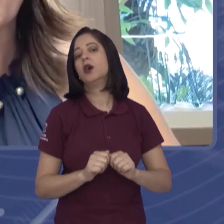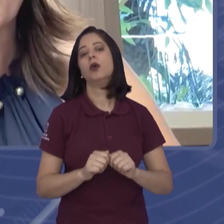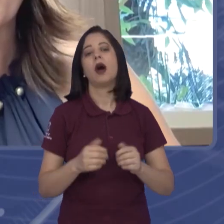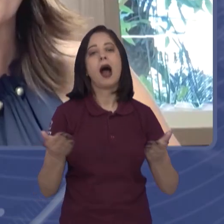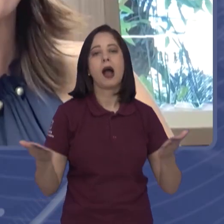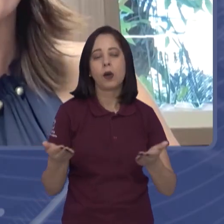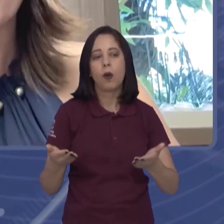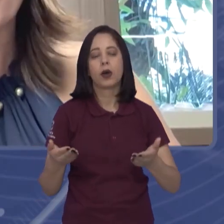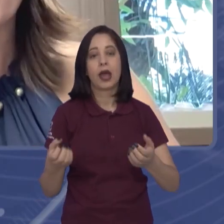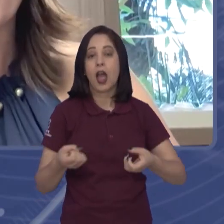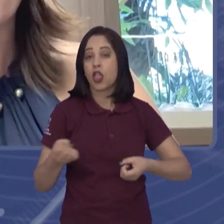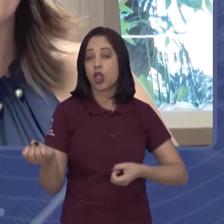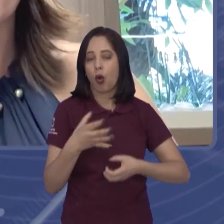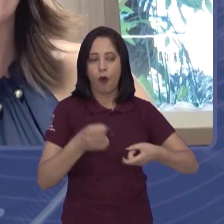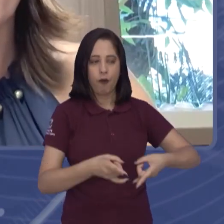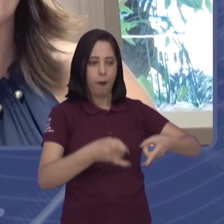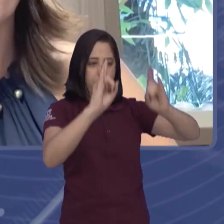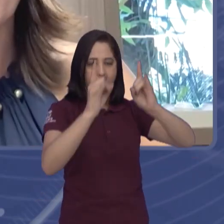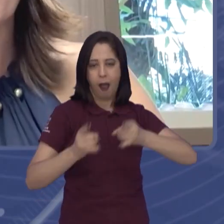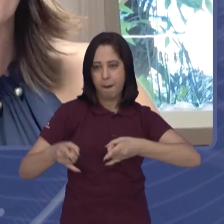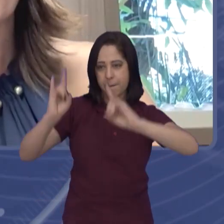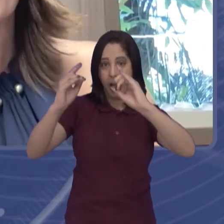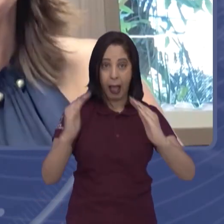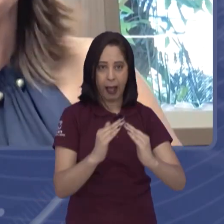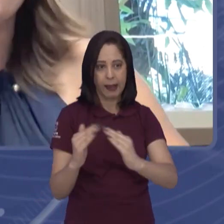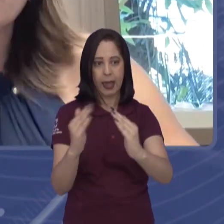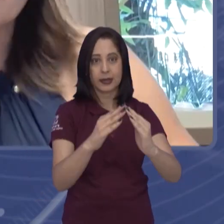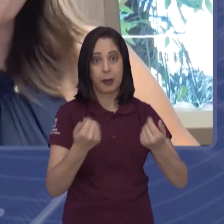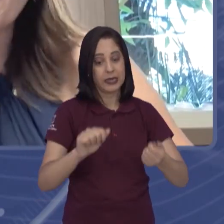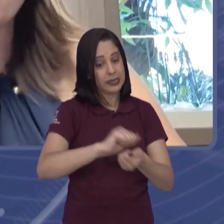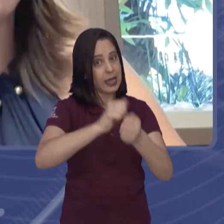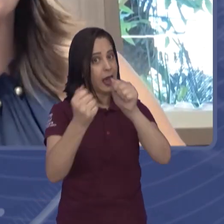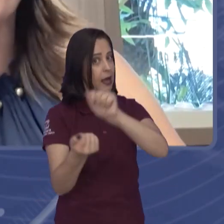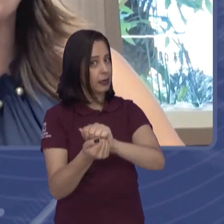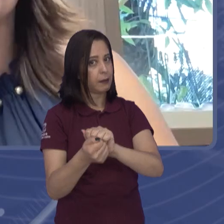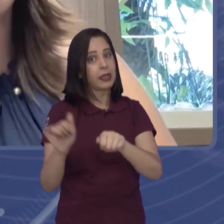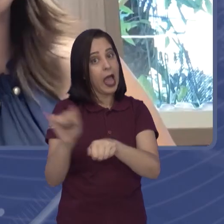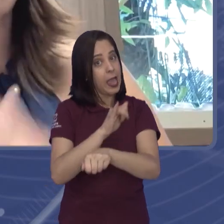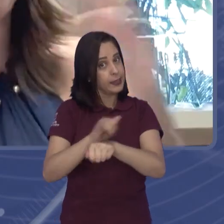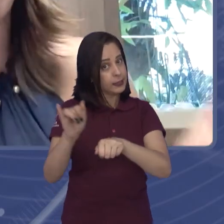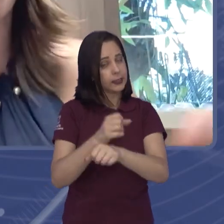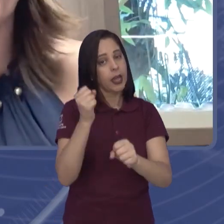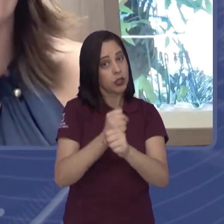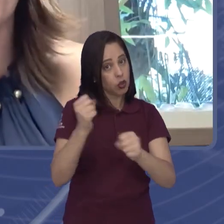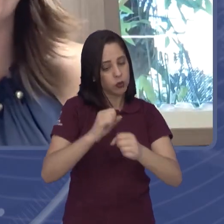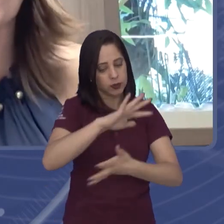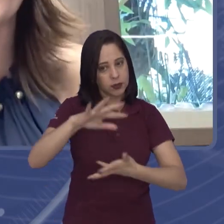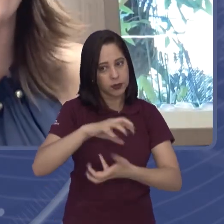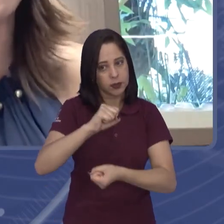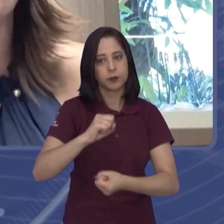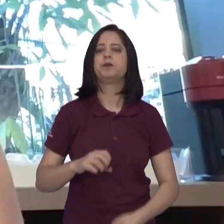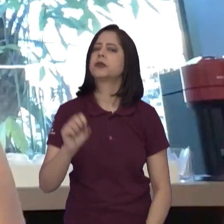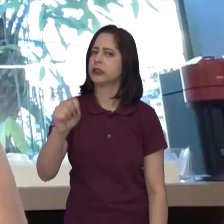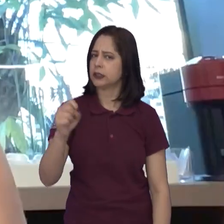se alinhando a essa nova metodologia, né? Isso, exatamente. A gente está com uma busca muito maior em termos